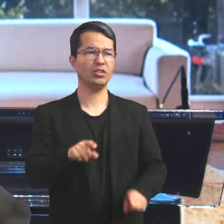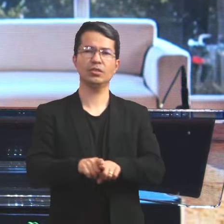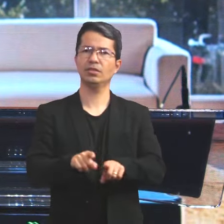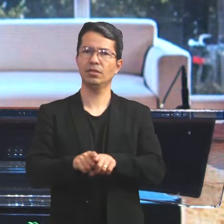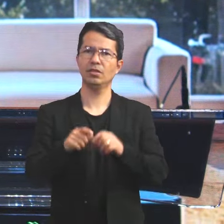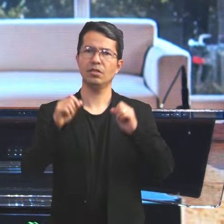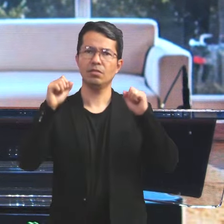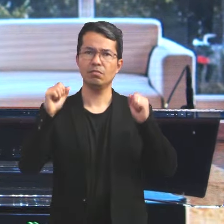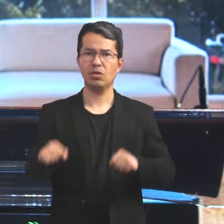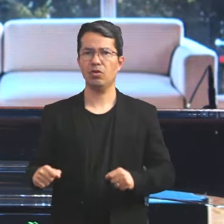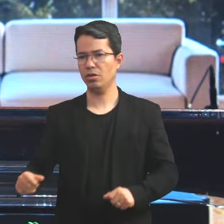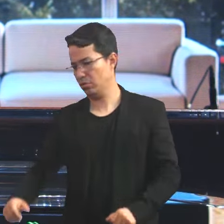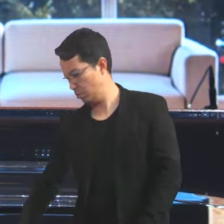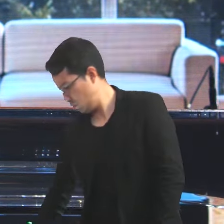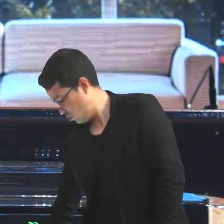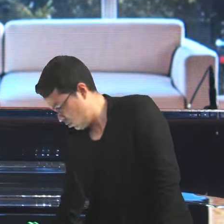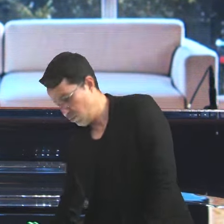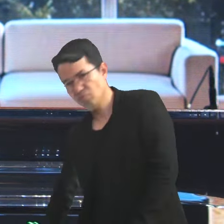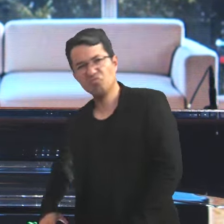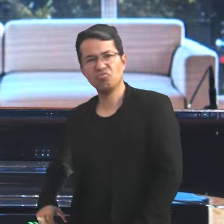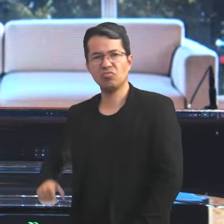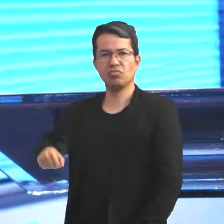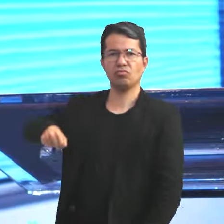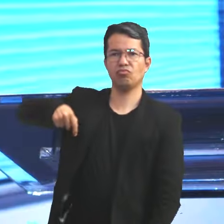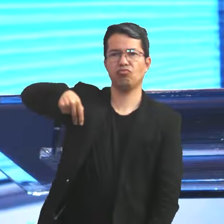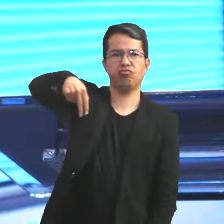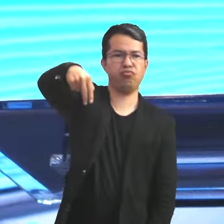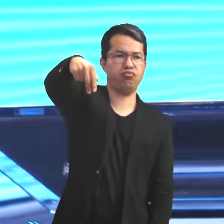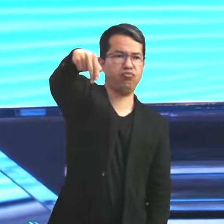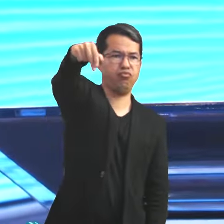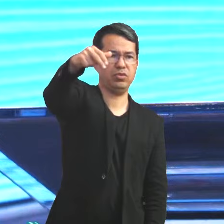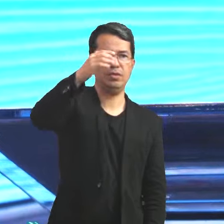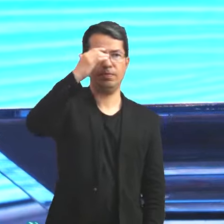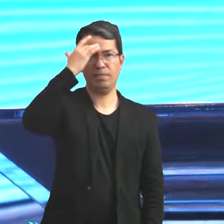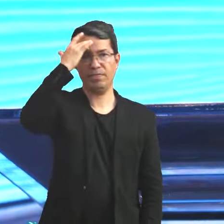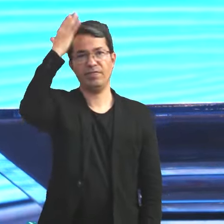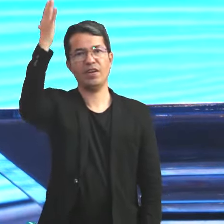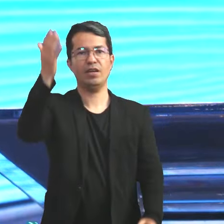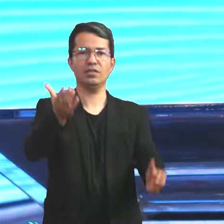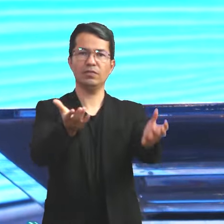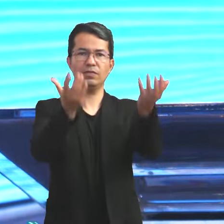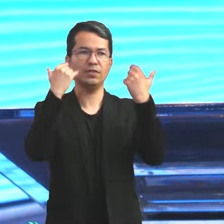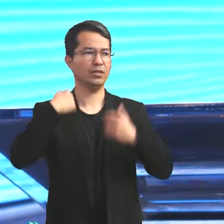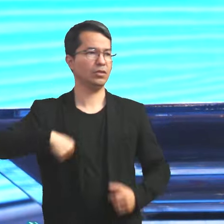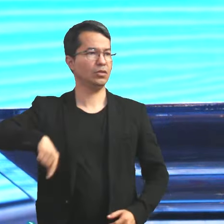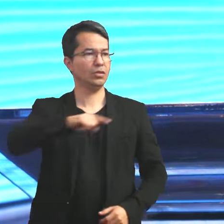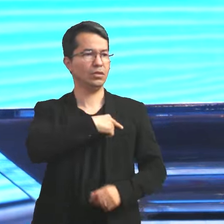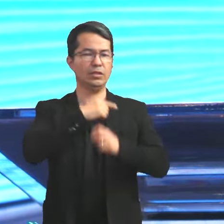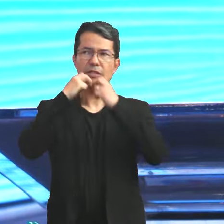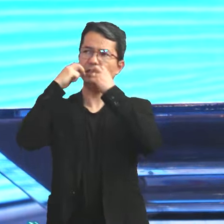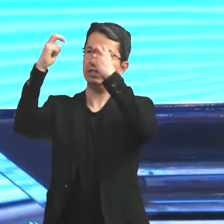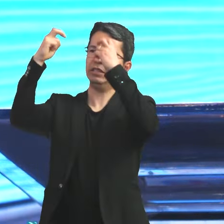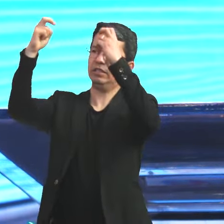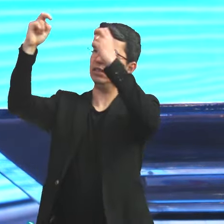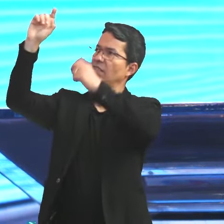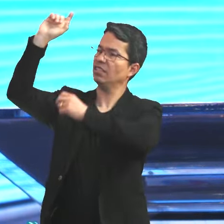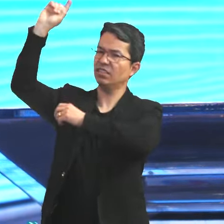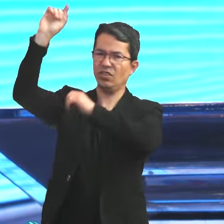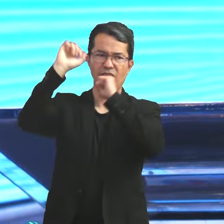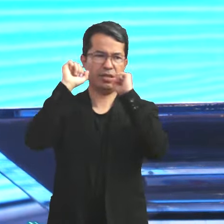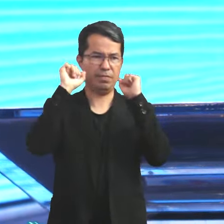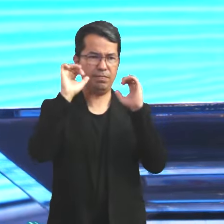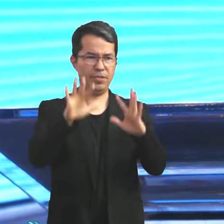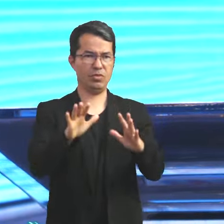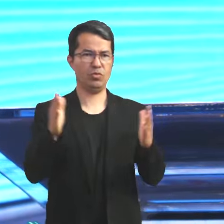levantar o banco aí se quiser ficar de pé PR as pessoas passarem e nós vamos clamar a bênção de Deus vamos pedir que o